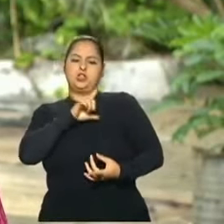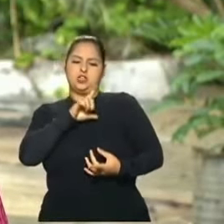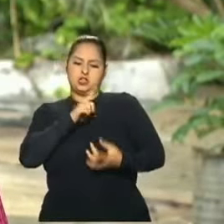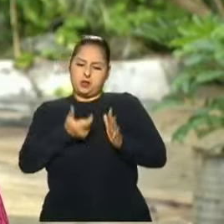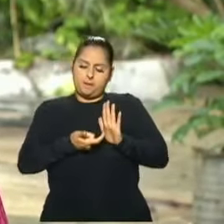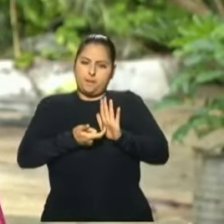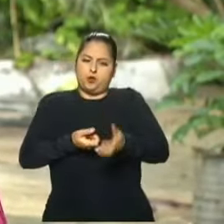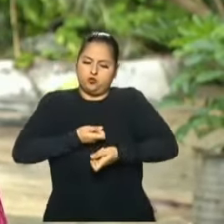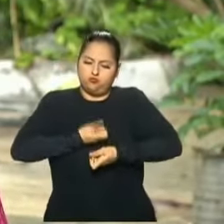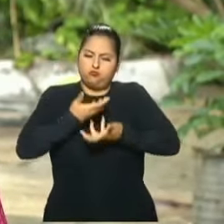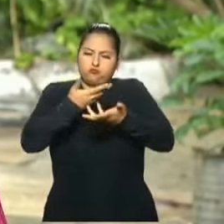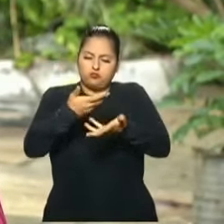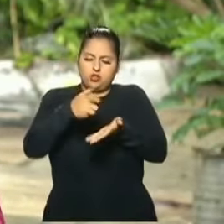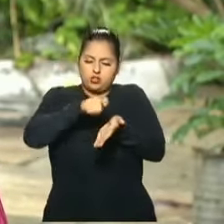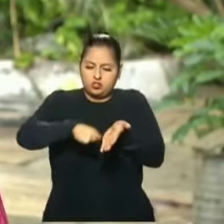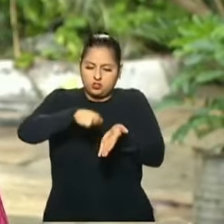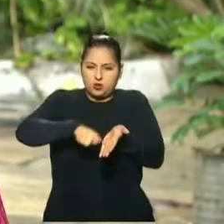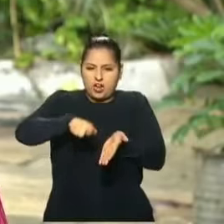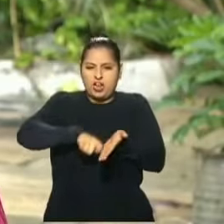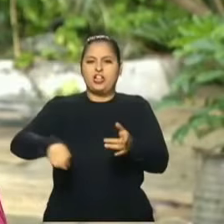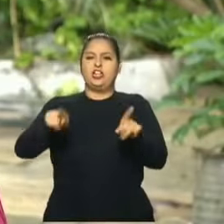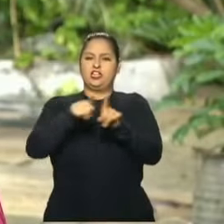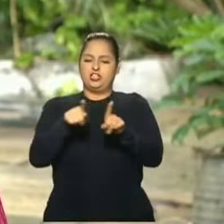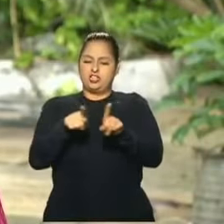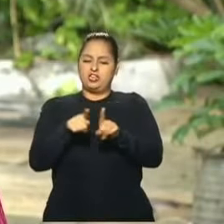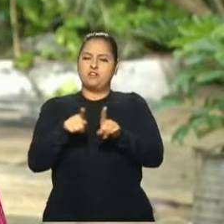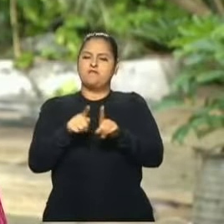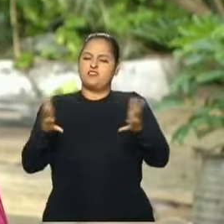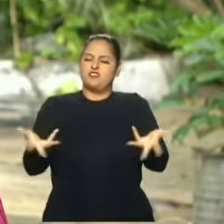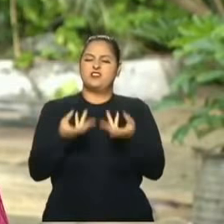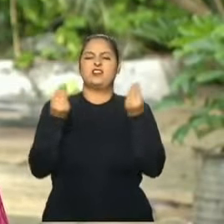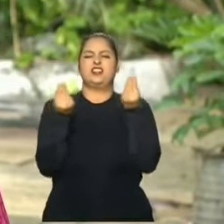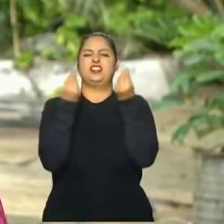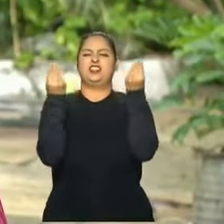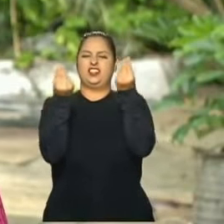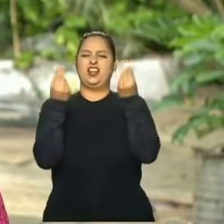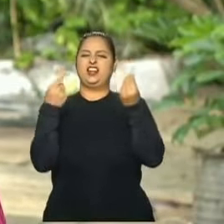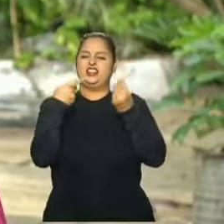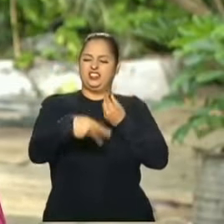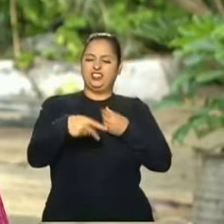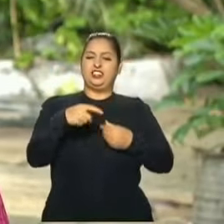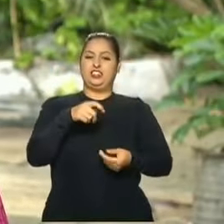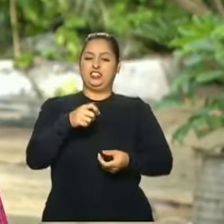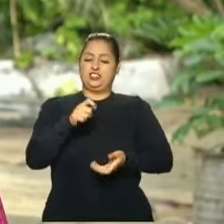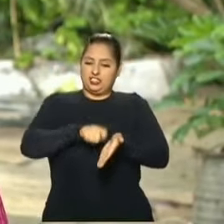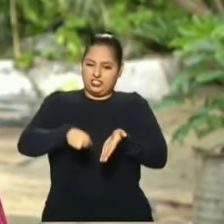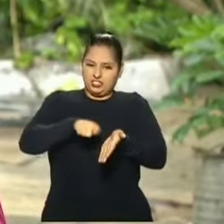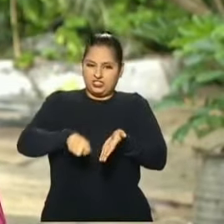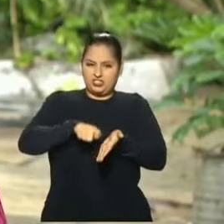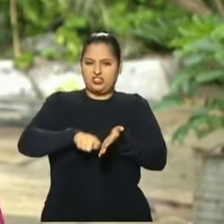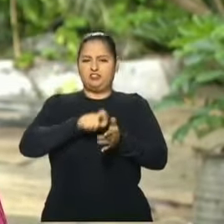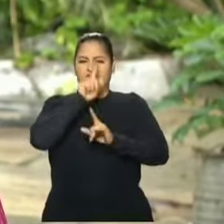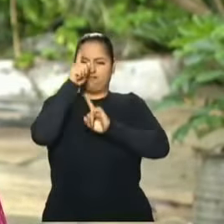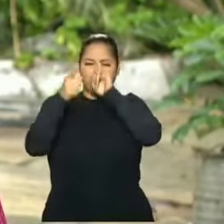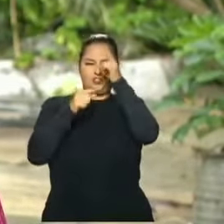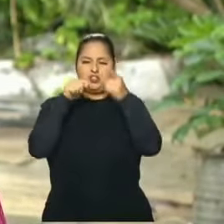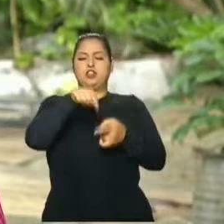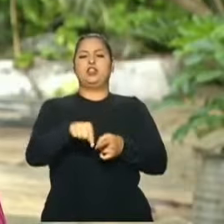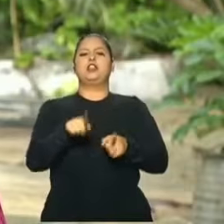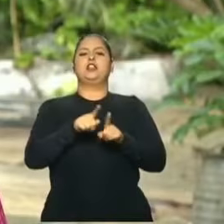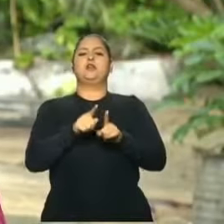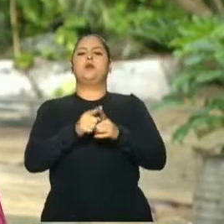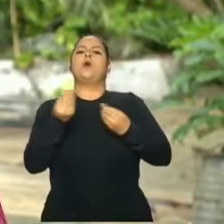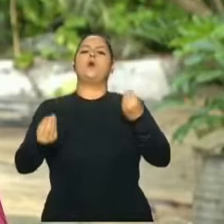a qualidade técnica da escrita desses compositores, e na interpretação a gente